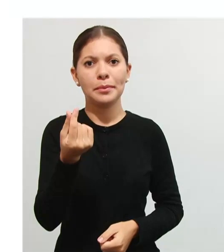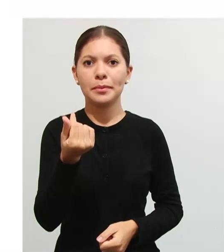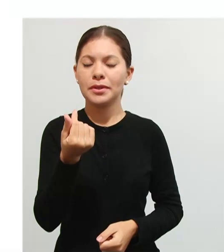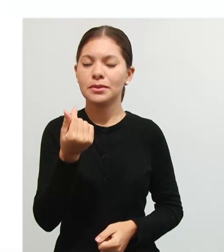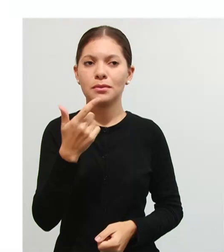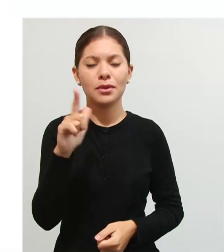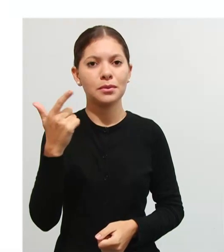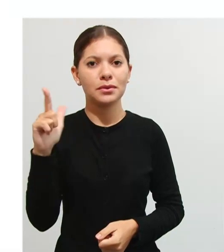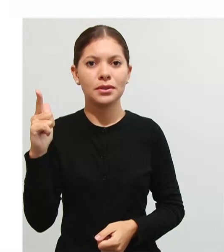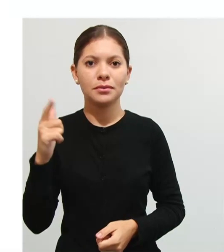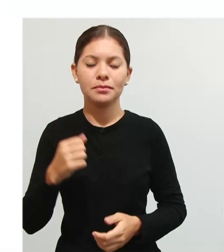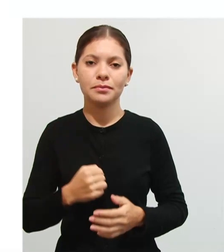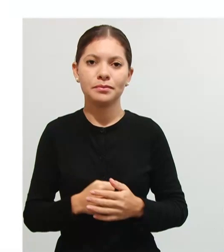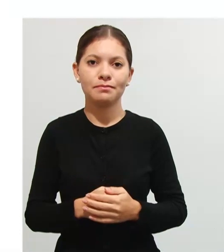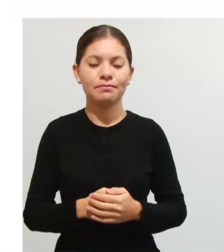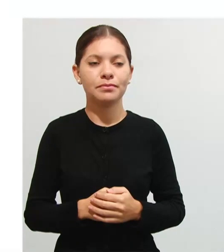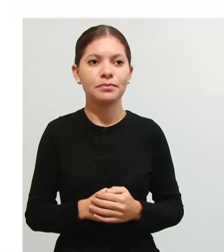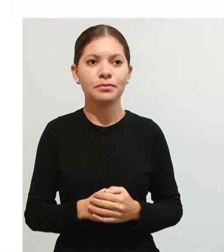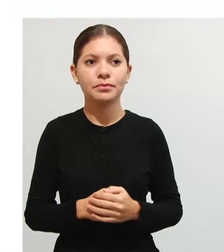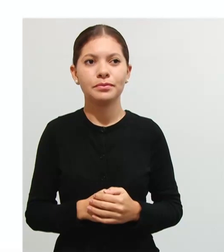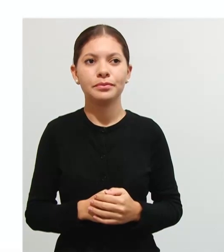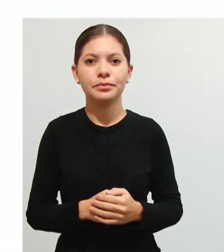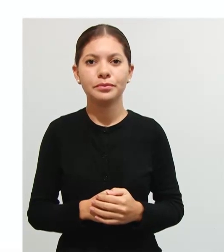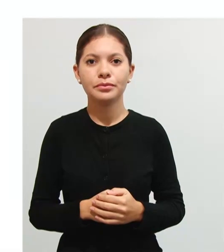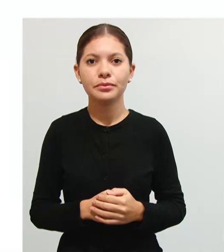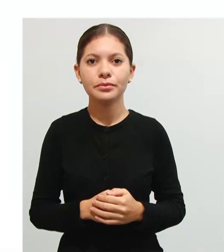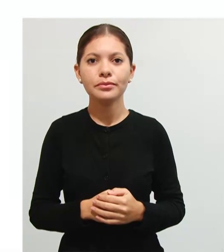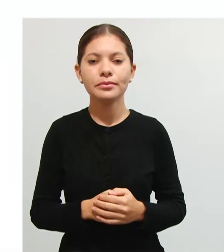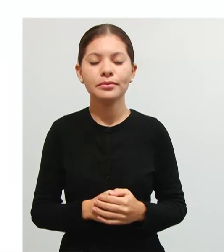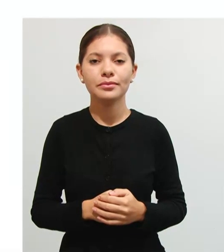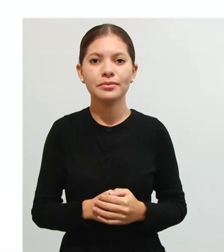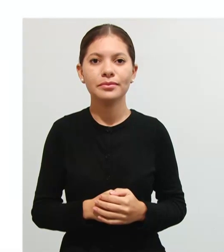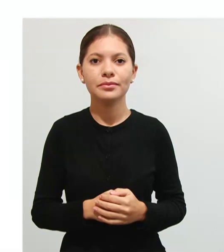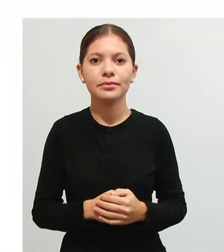danos não têm preço, são seríssimos.